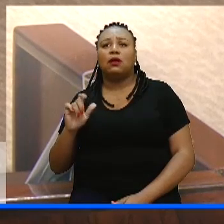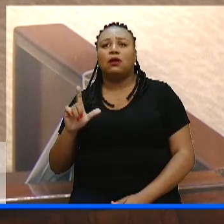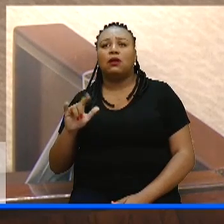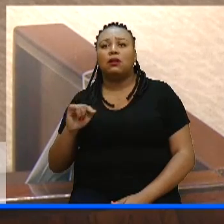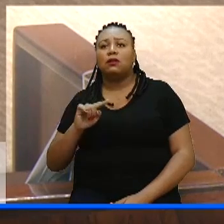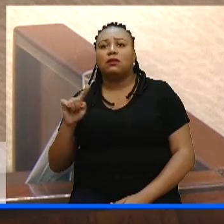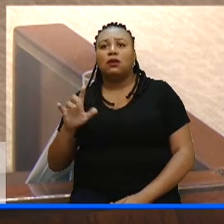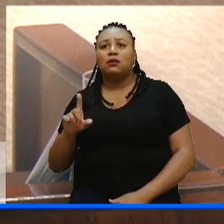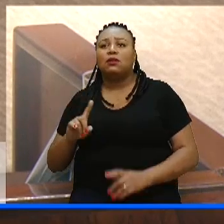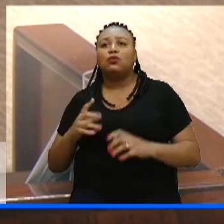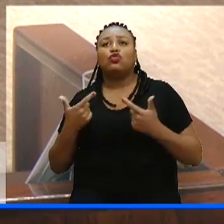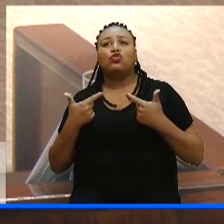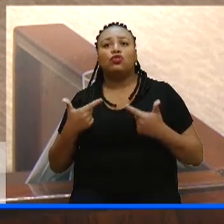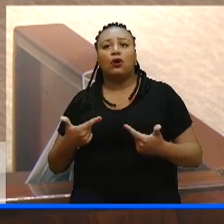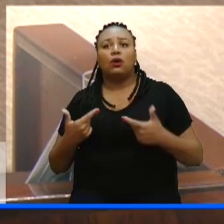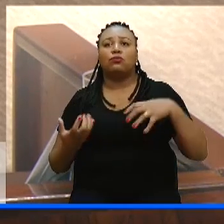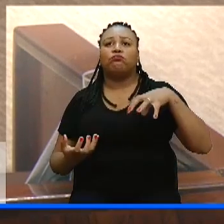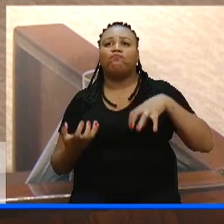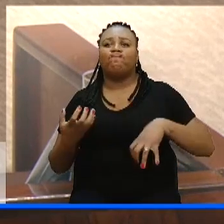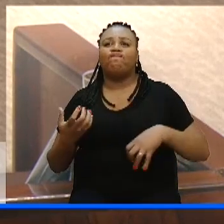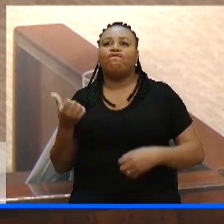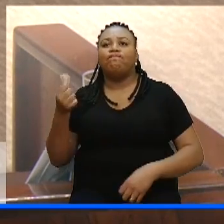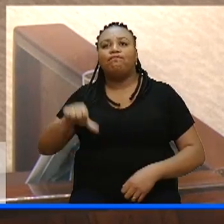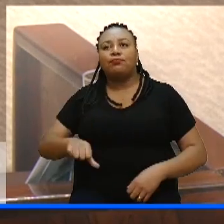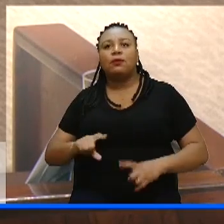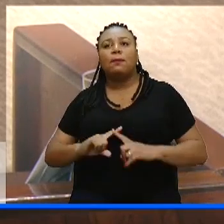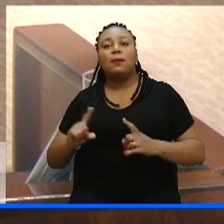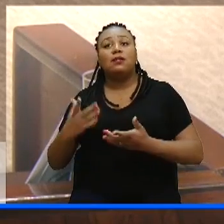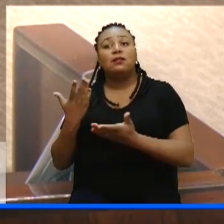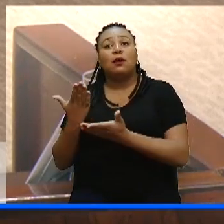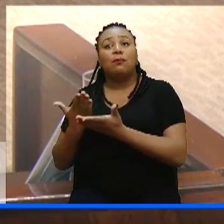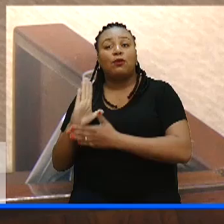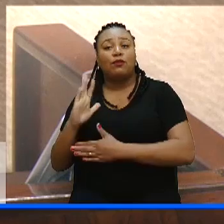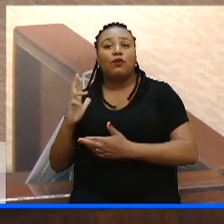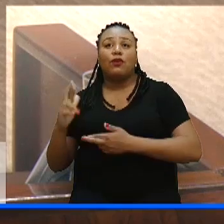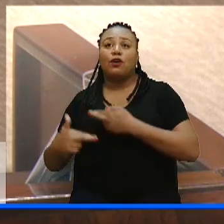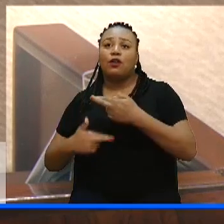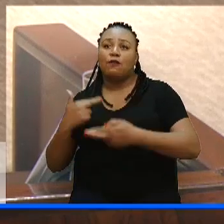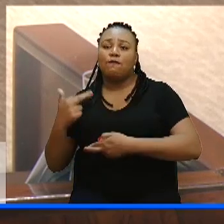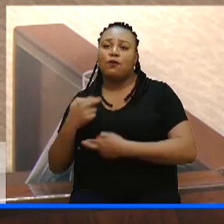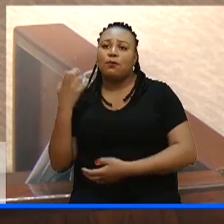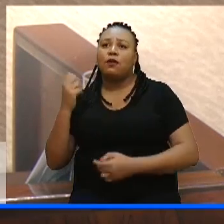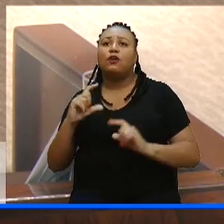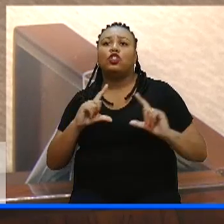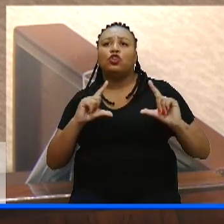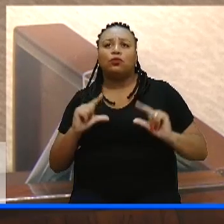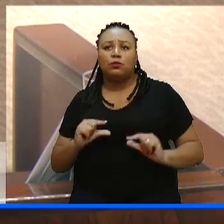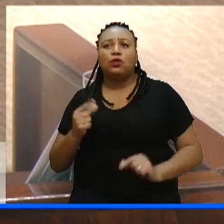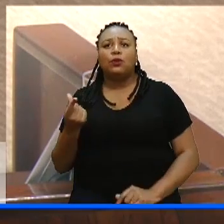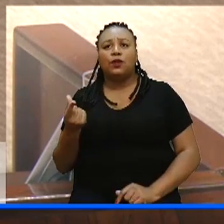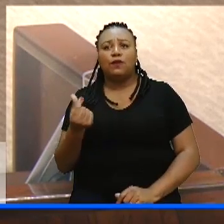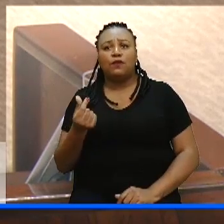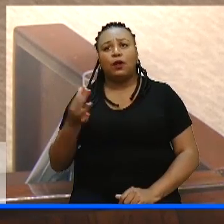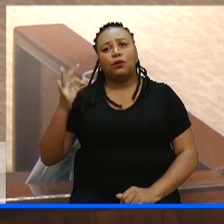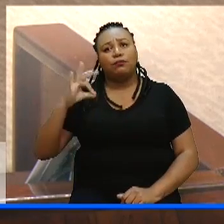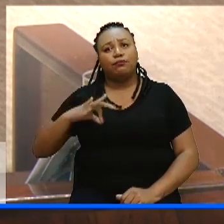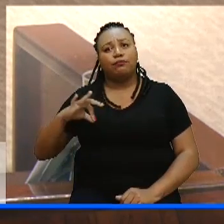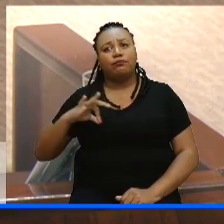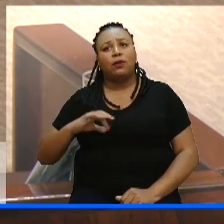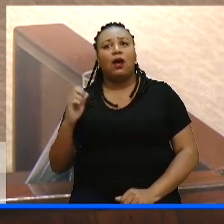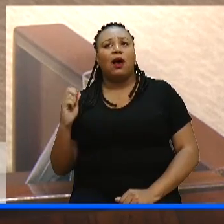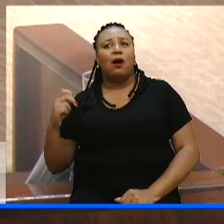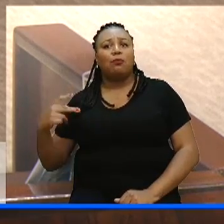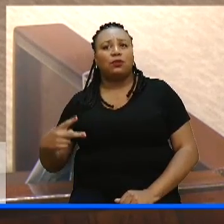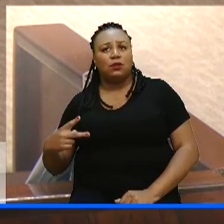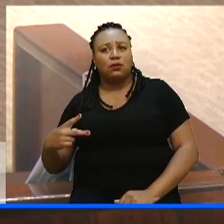mas aprovou uma proposta de reforma da previdência que reduzirá o valor da conta das aposentadorias não é só a questão